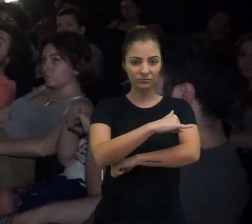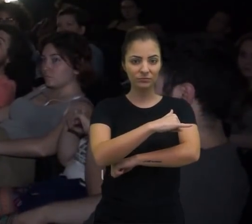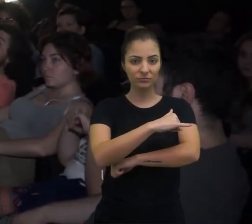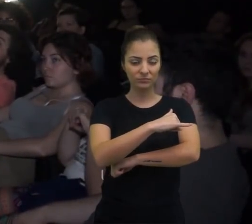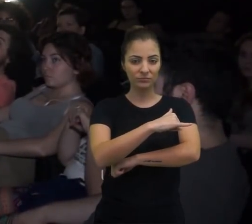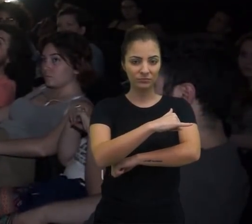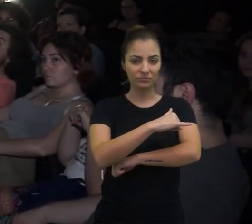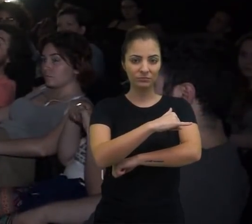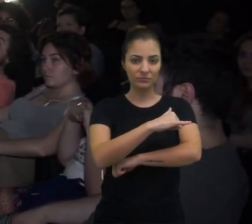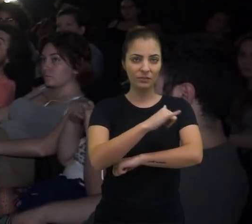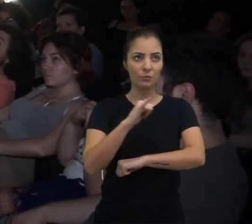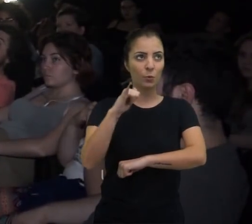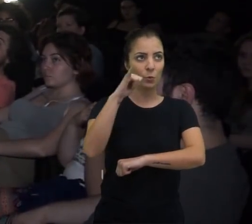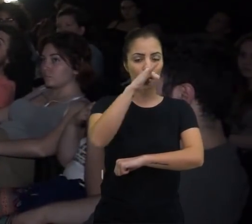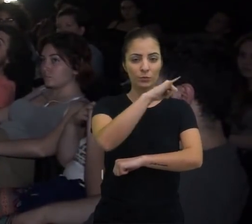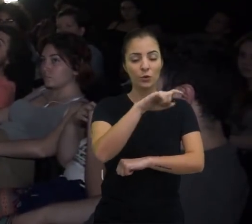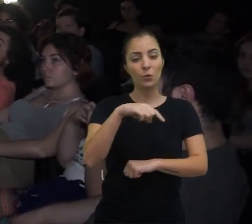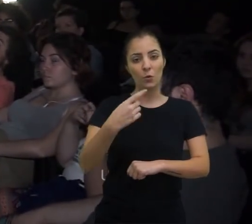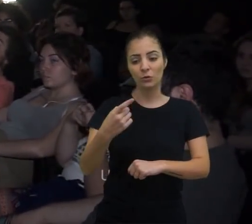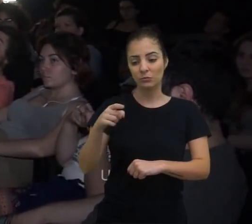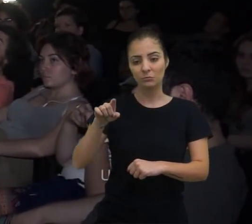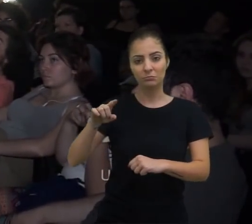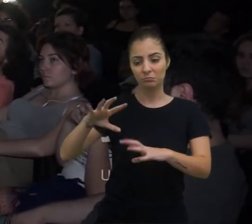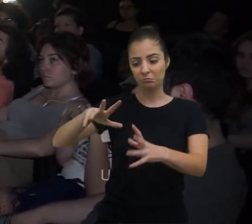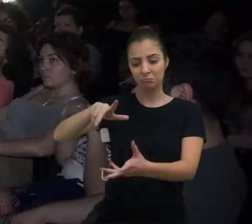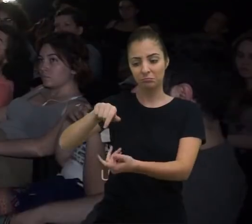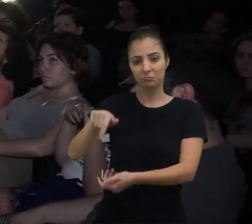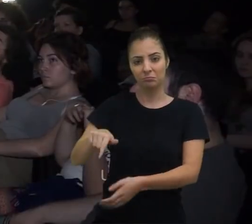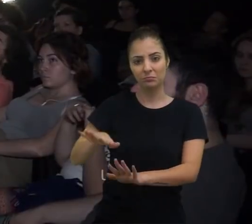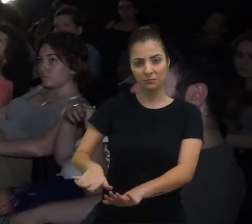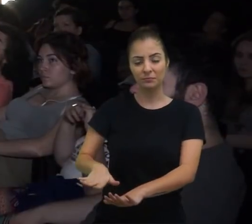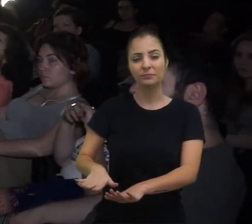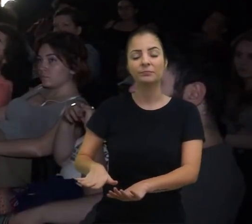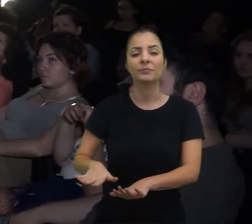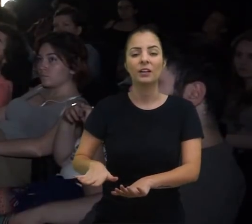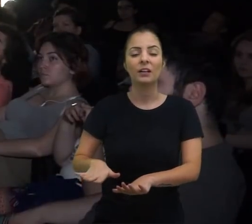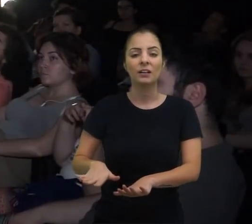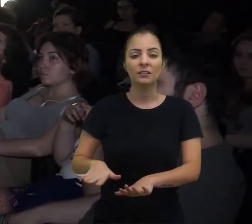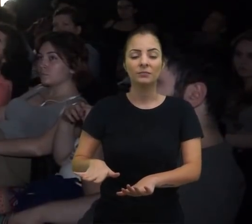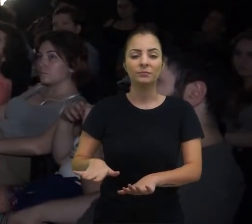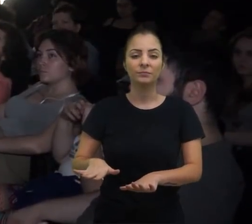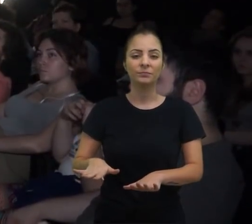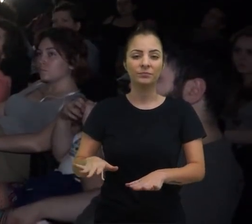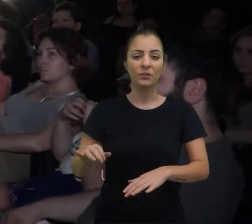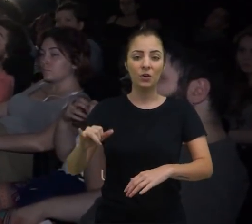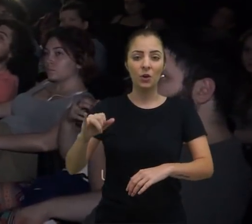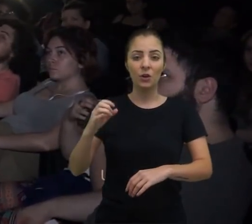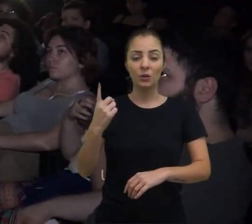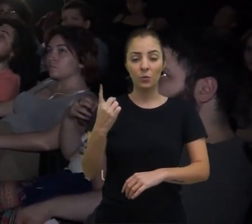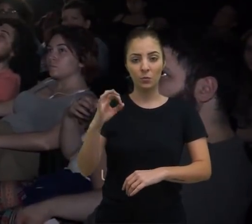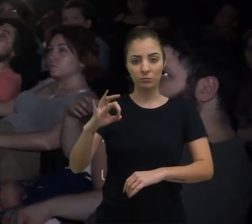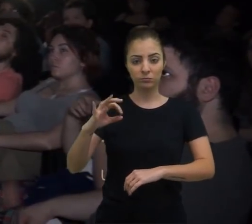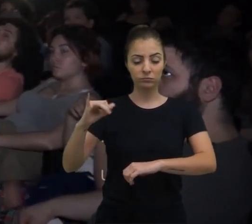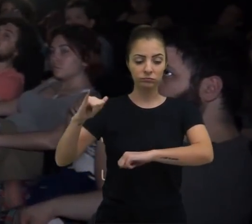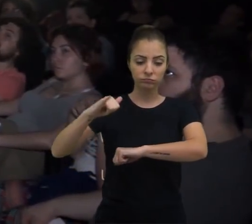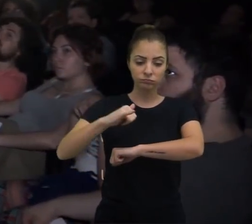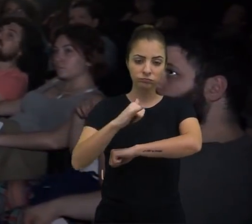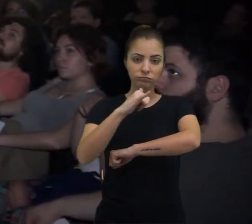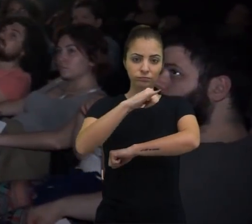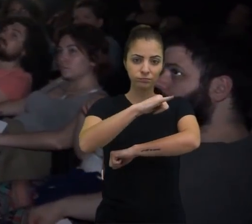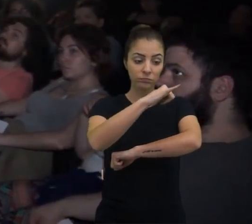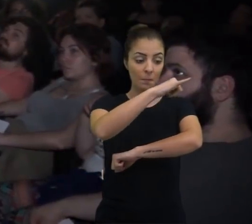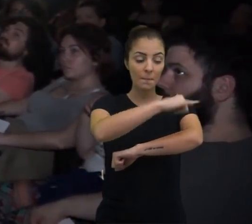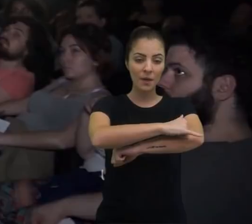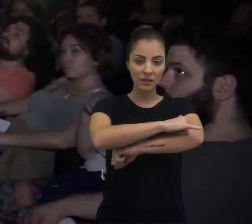velocidades muito altas e deixaram o outro em solo. E aí deixaram esse relógio no avião, viajando por um certo tempo, o avião